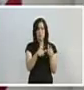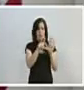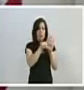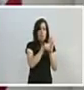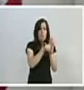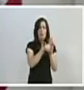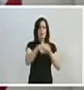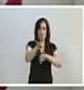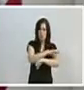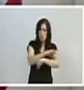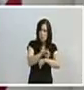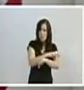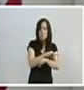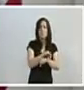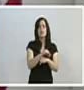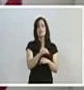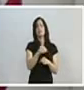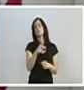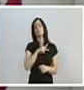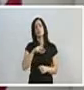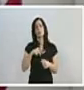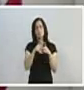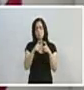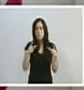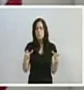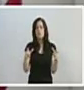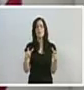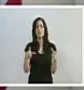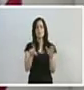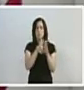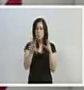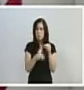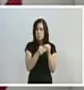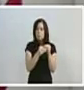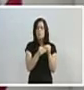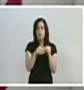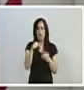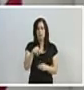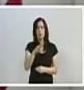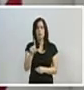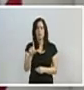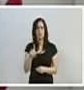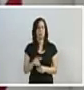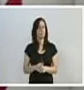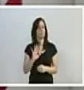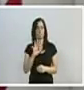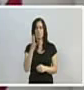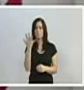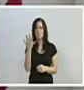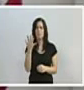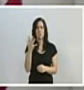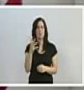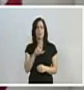Engenharia, Arquitetura e Urbanismo Pública Ampliada, implementada no município de Blumenau. E isto não aconteceu e não